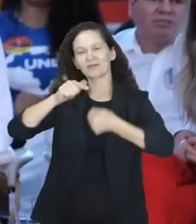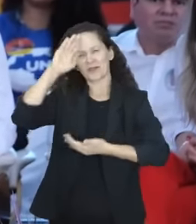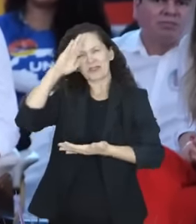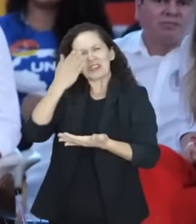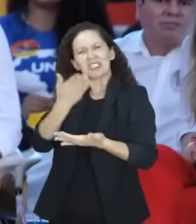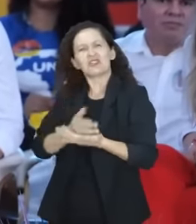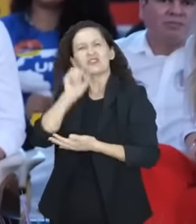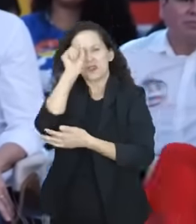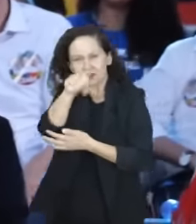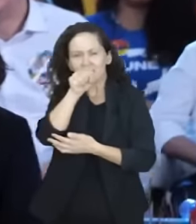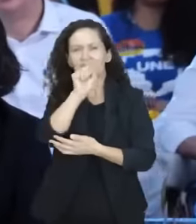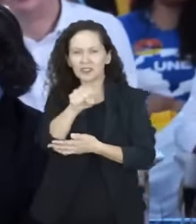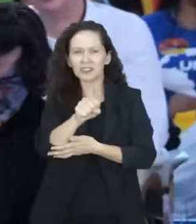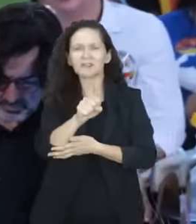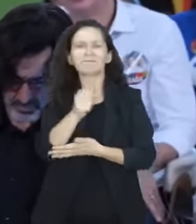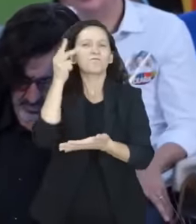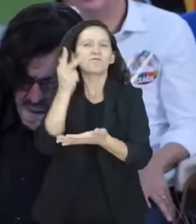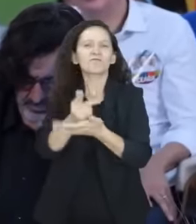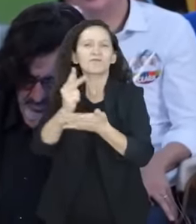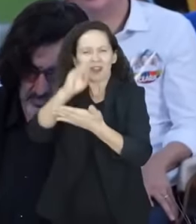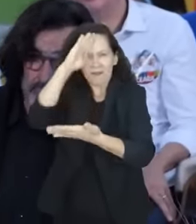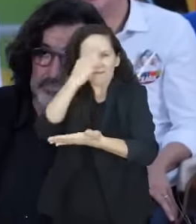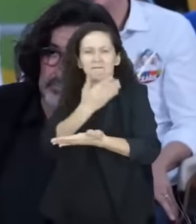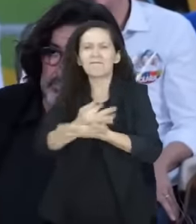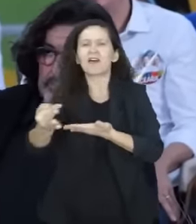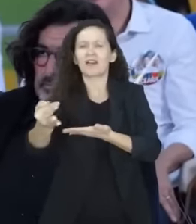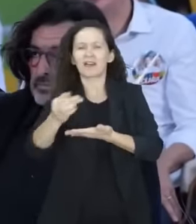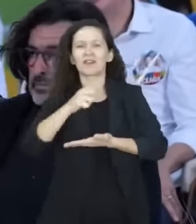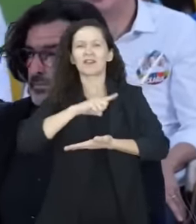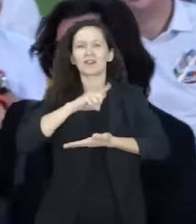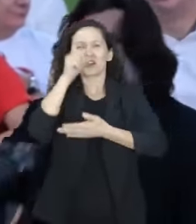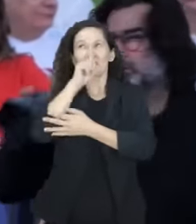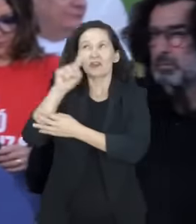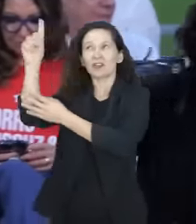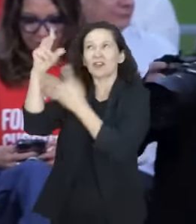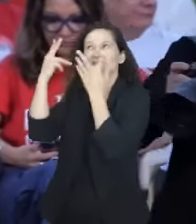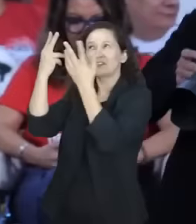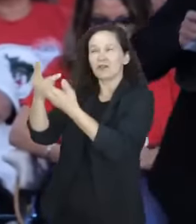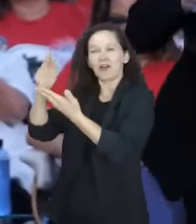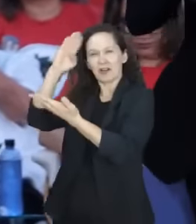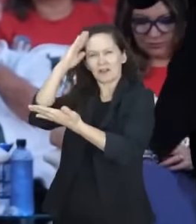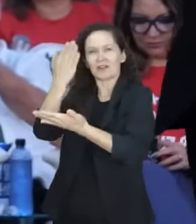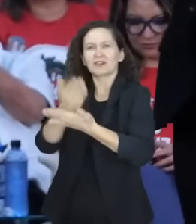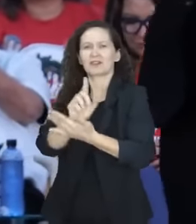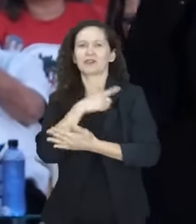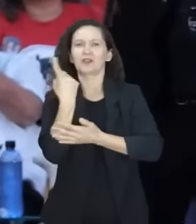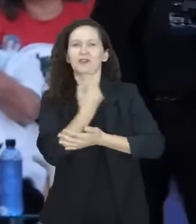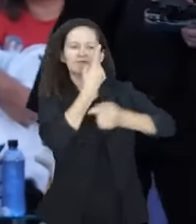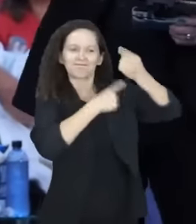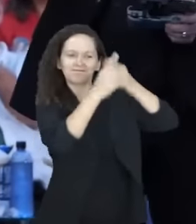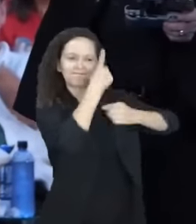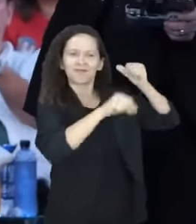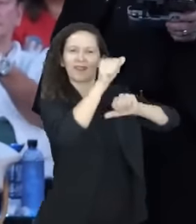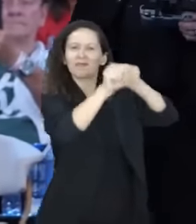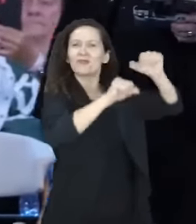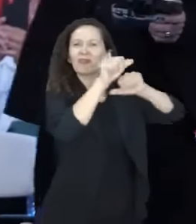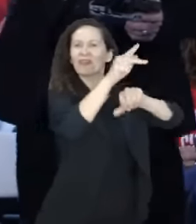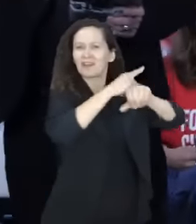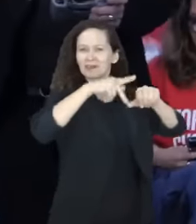mesma fé que eu tenho em Deus. Eu acredito que nós vamos recuperar esse país. Eu quero ver